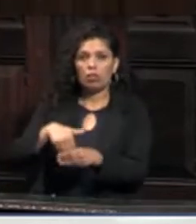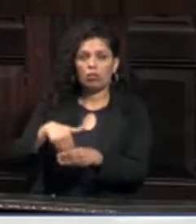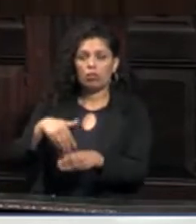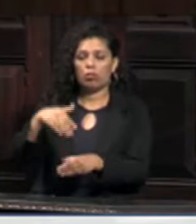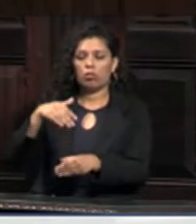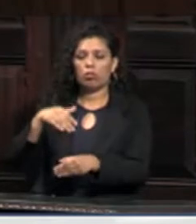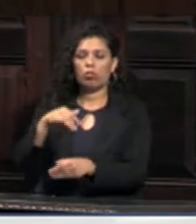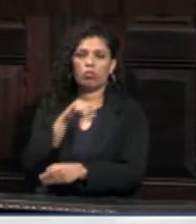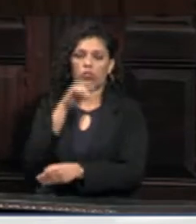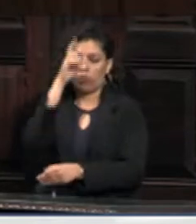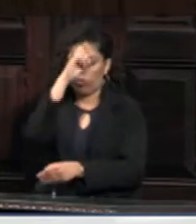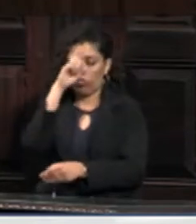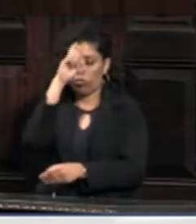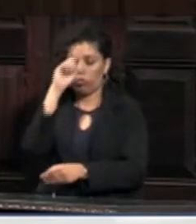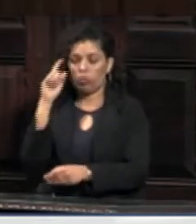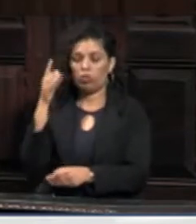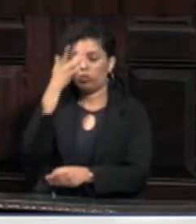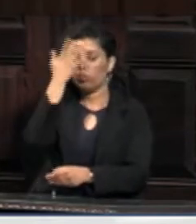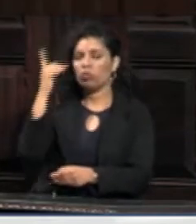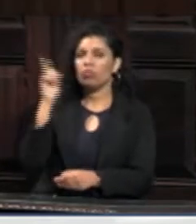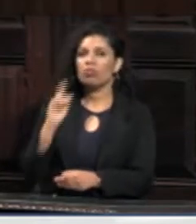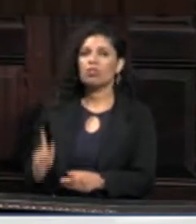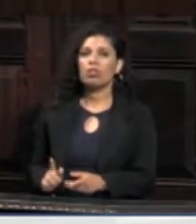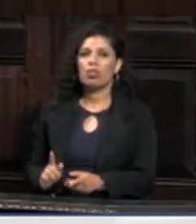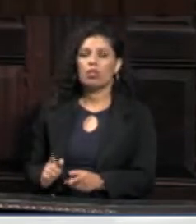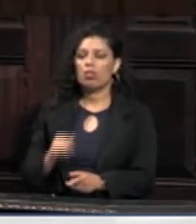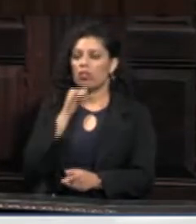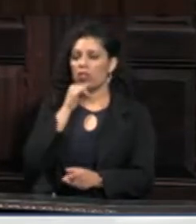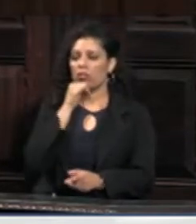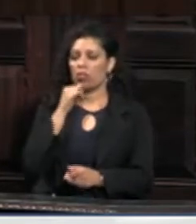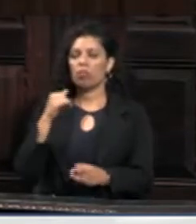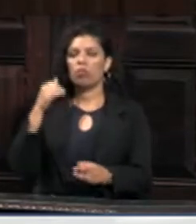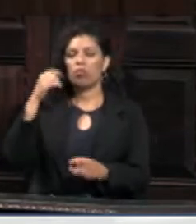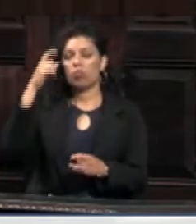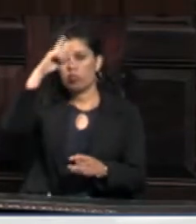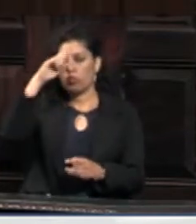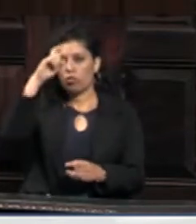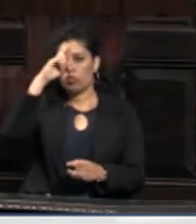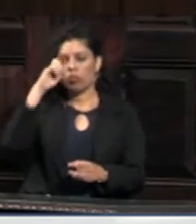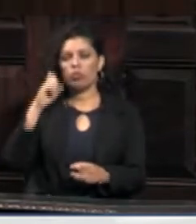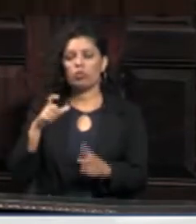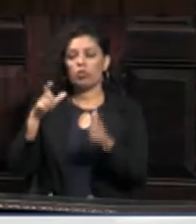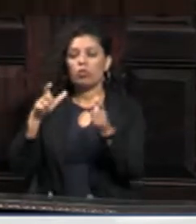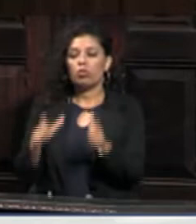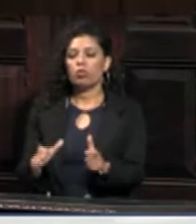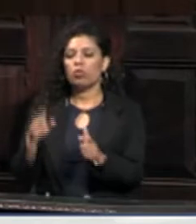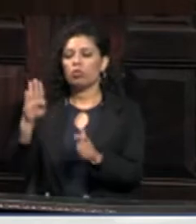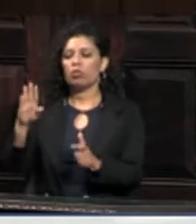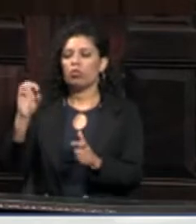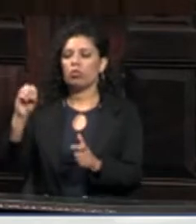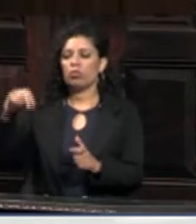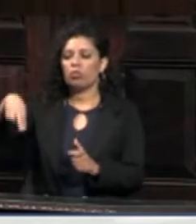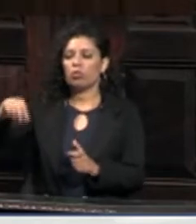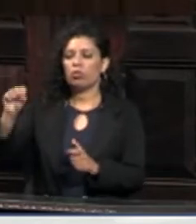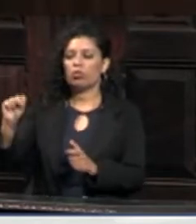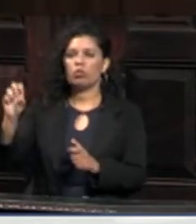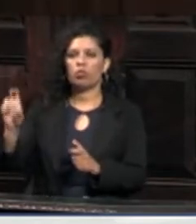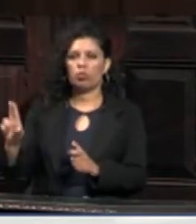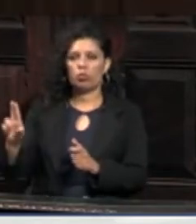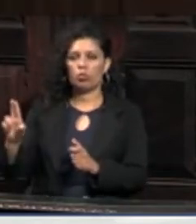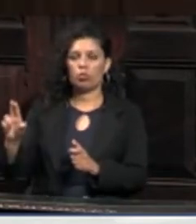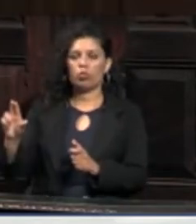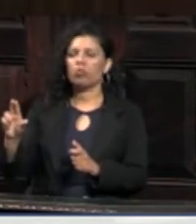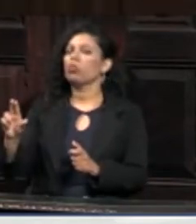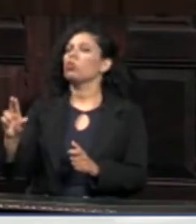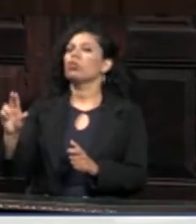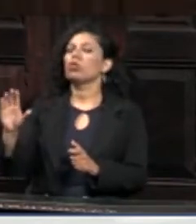Bom Sucesso, funcionando com uma emergência dentro de uma lata de sardinha, que